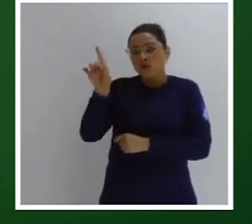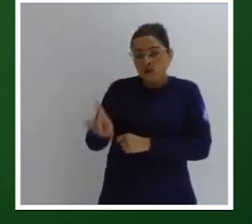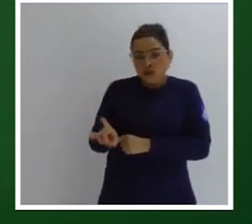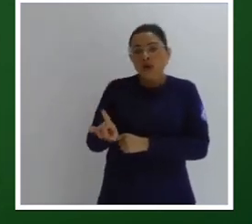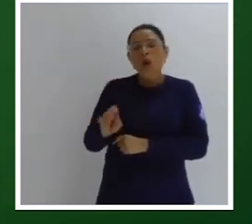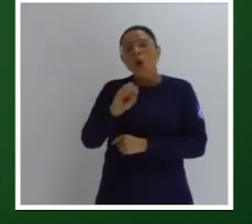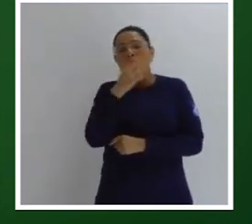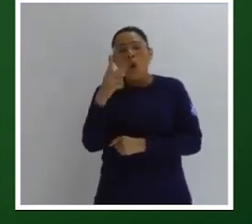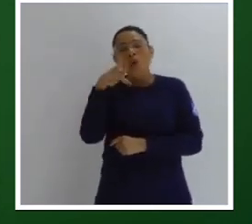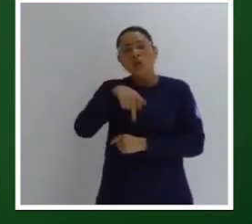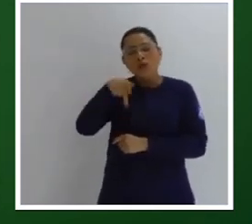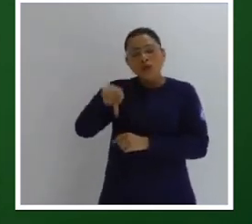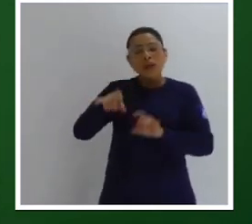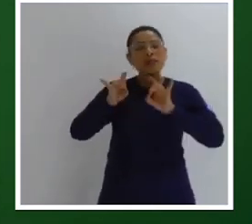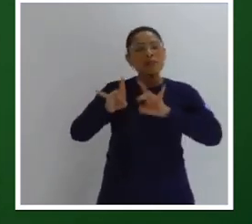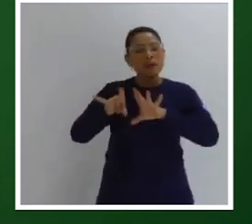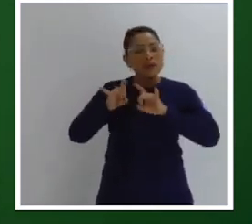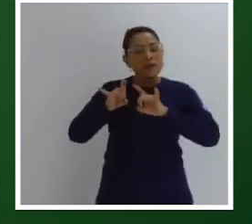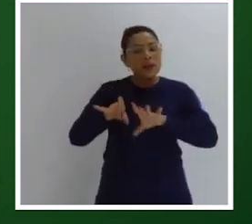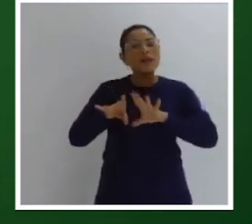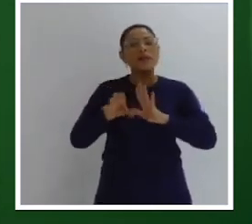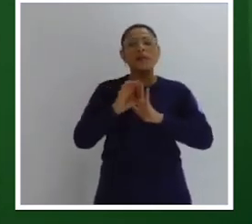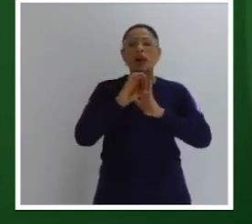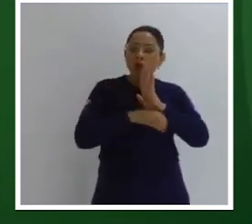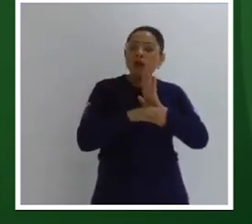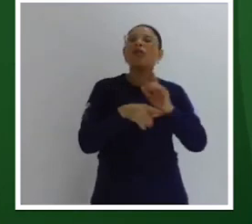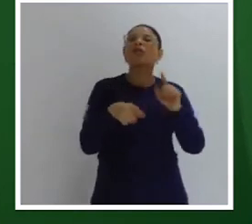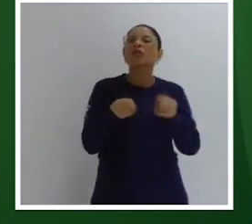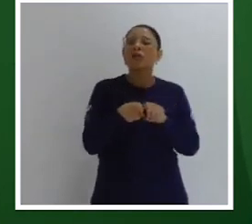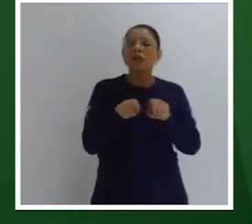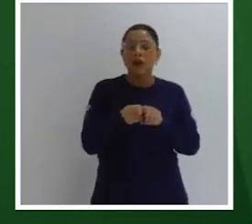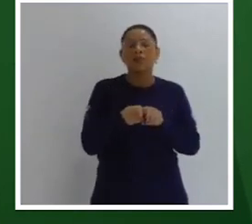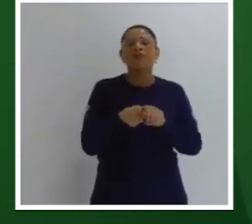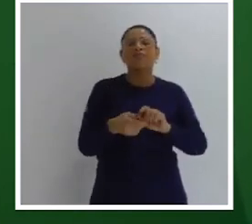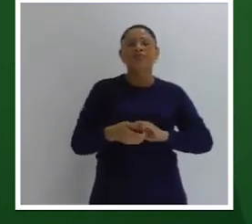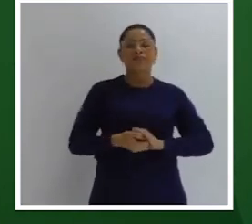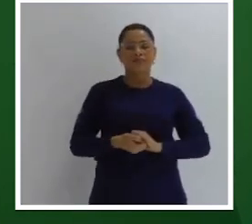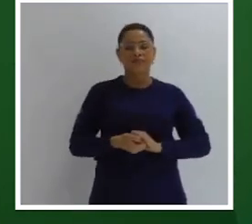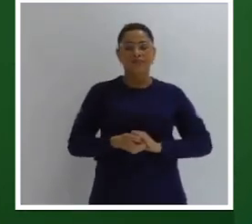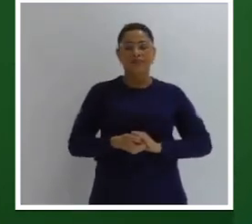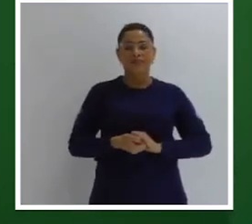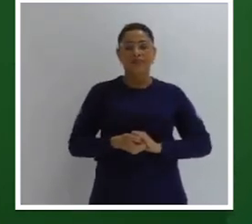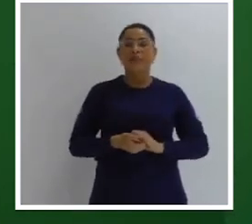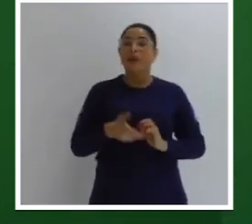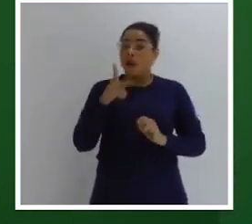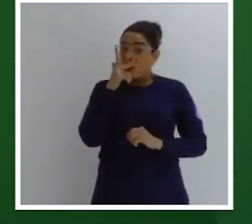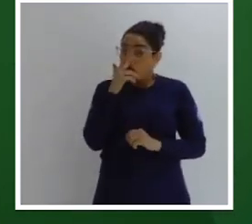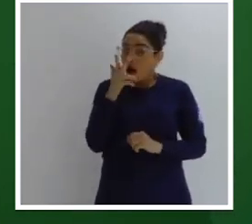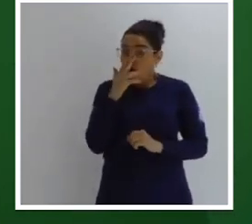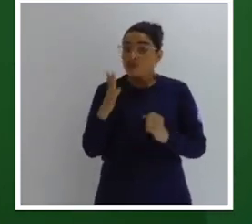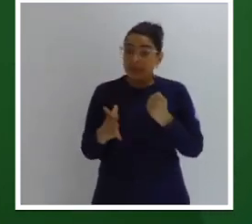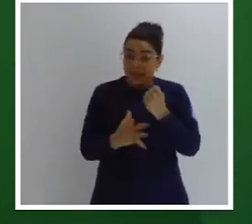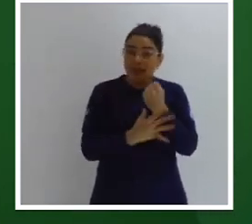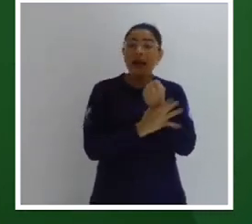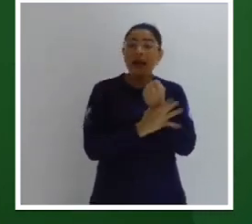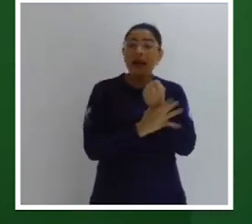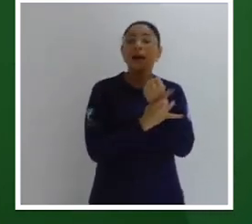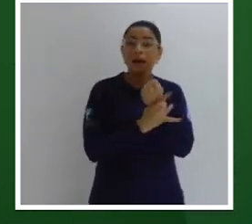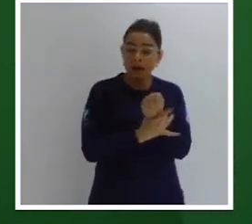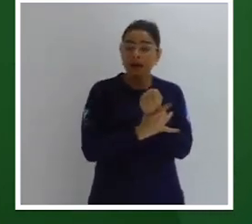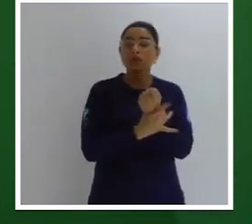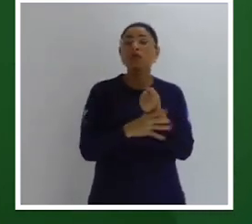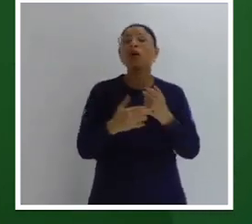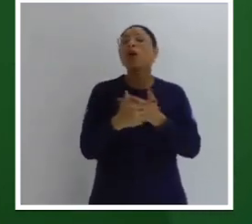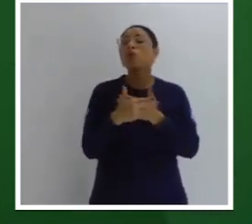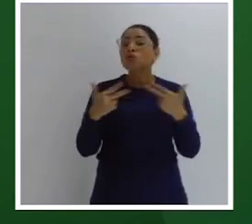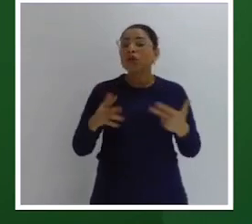um professor especialista em currículo que são os professores formadores do pedagógica eu acho que ali a gente garante que